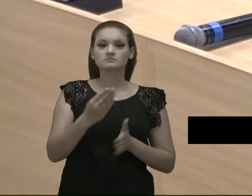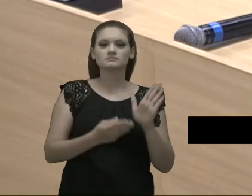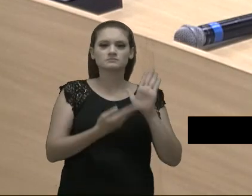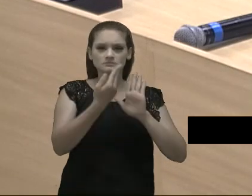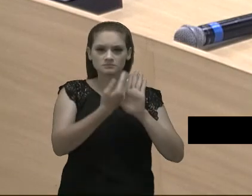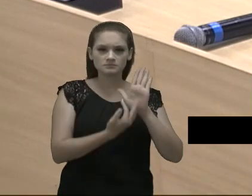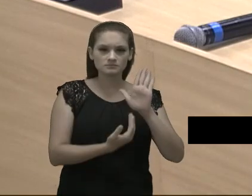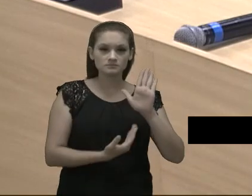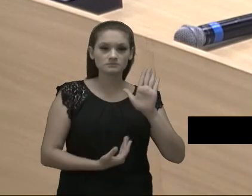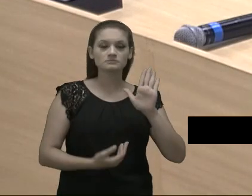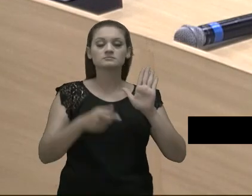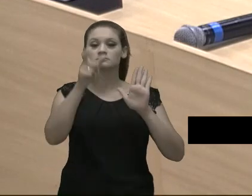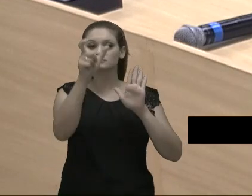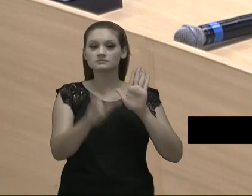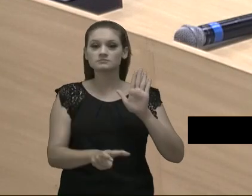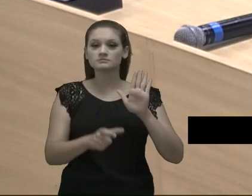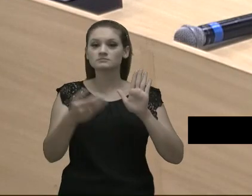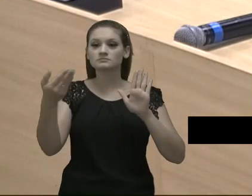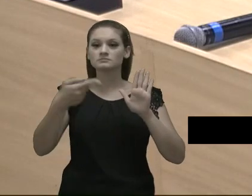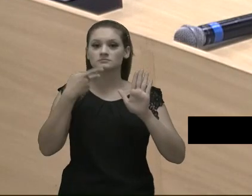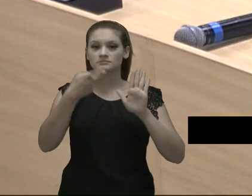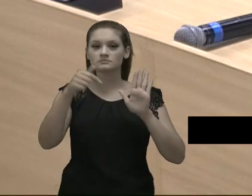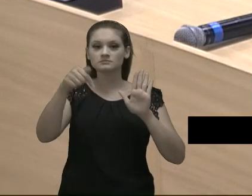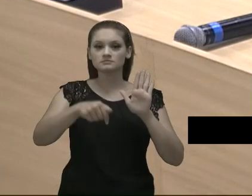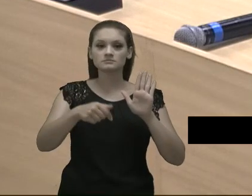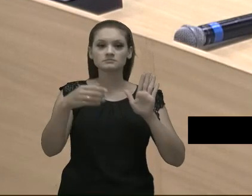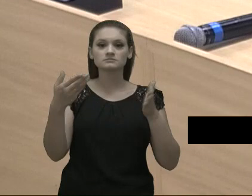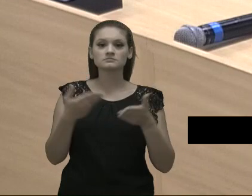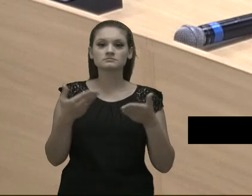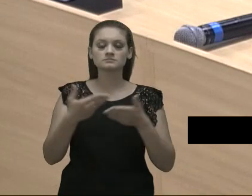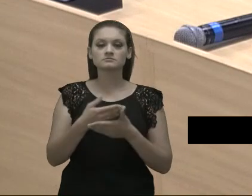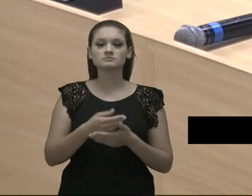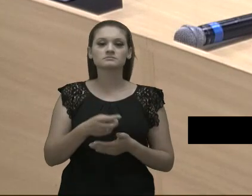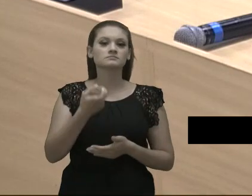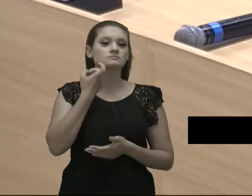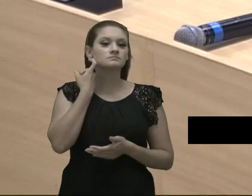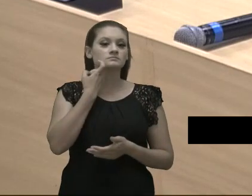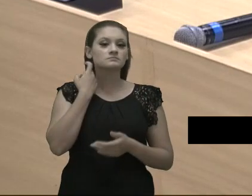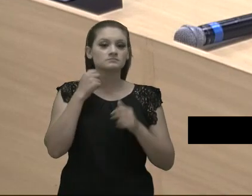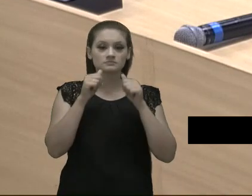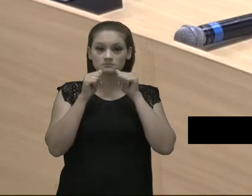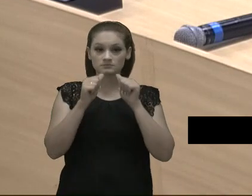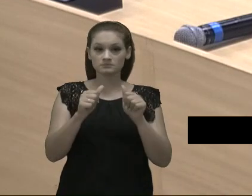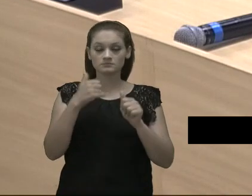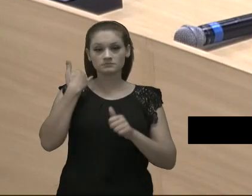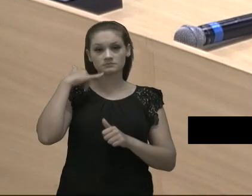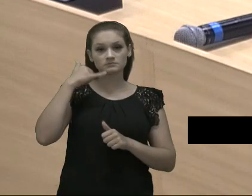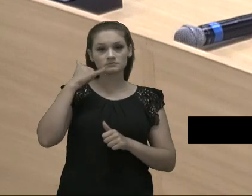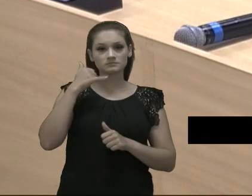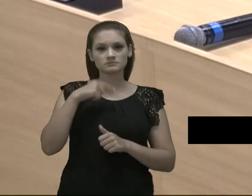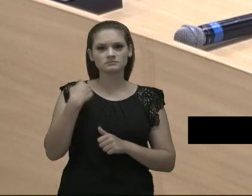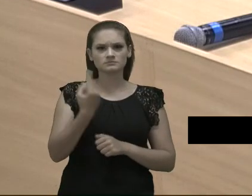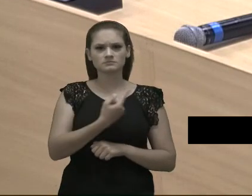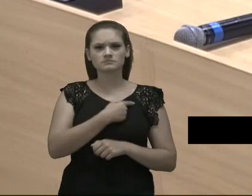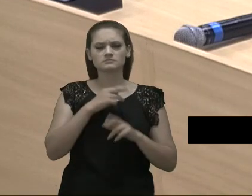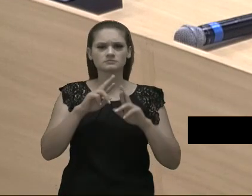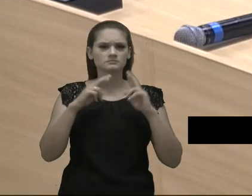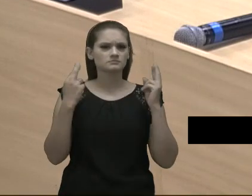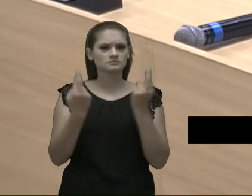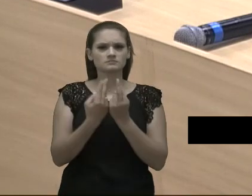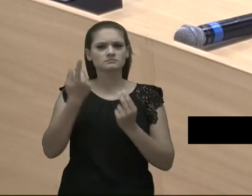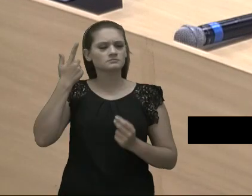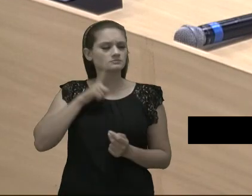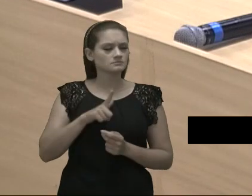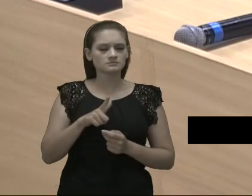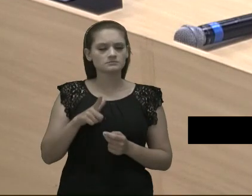pessoas que vieram depor aqui hoje. E na sexta-feira a assessora entrou em contato comigo, mas eu estava numa reunião, eu não consegui